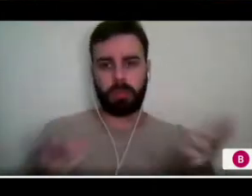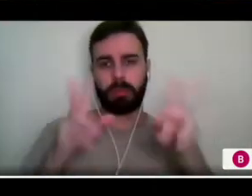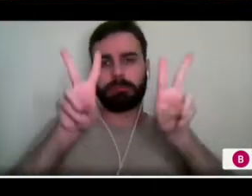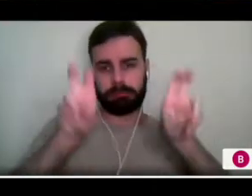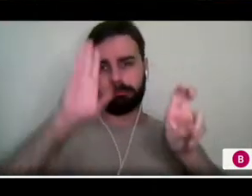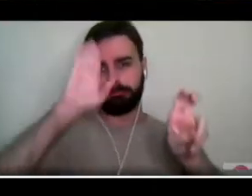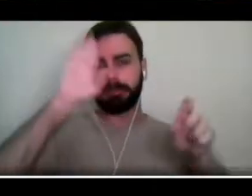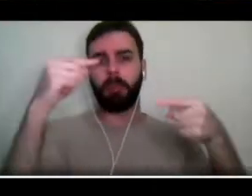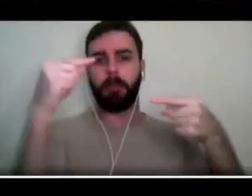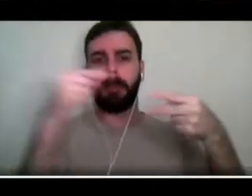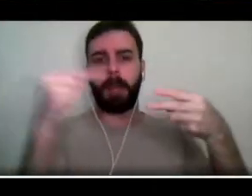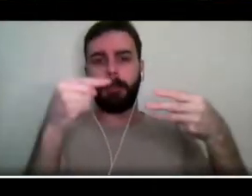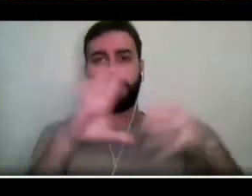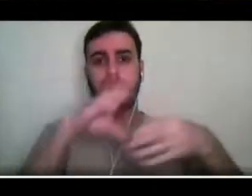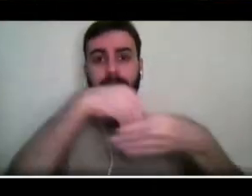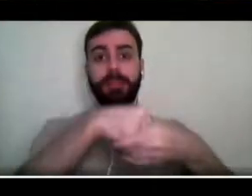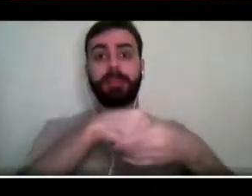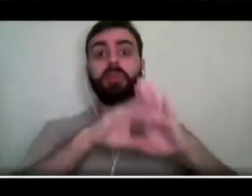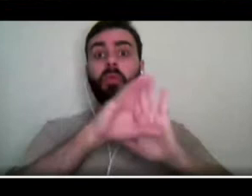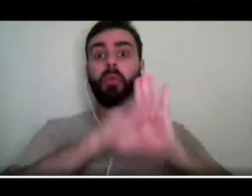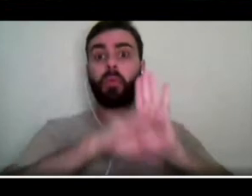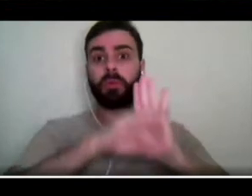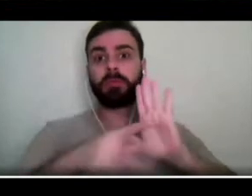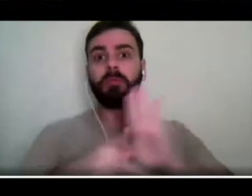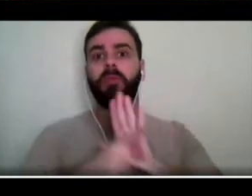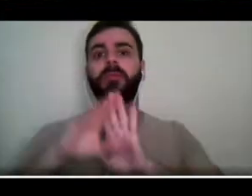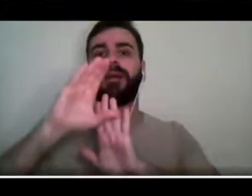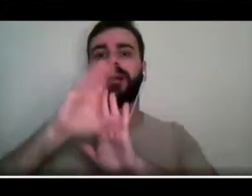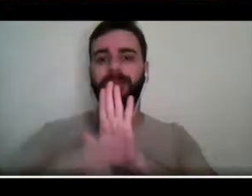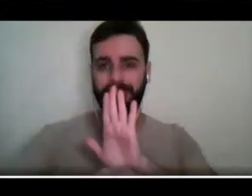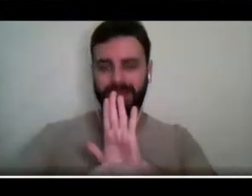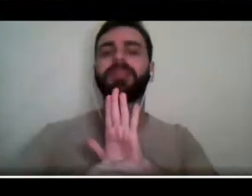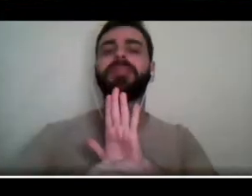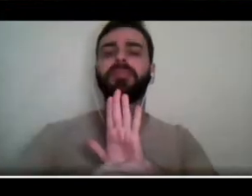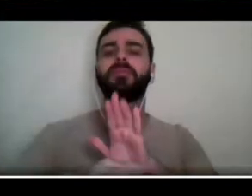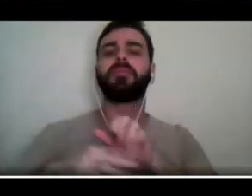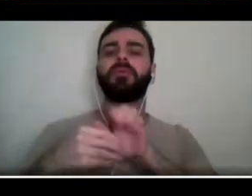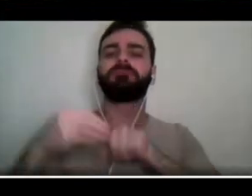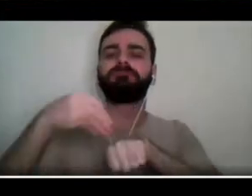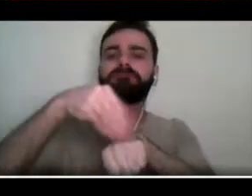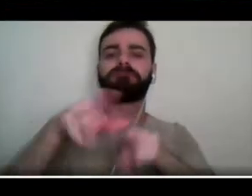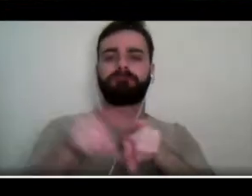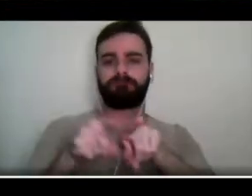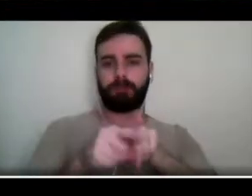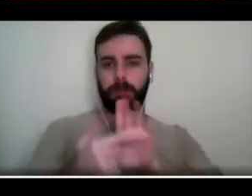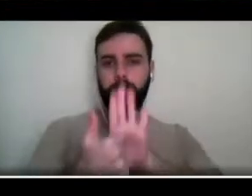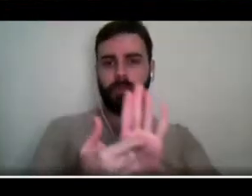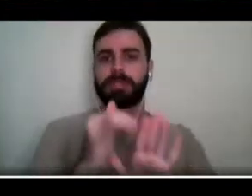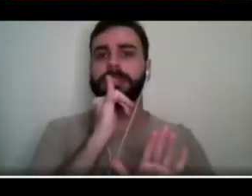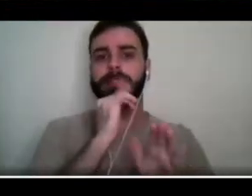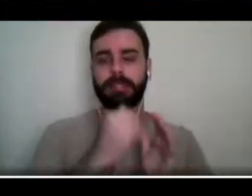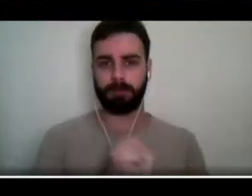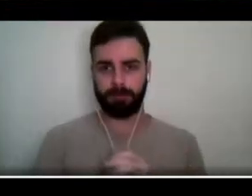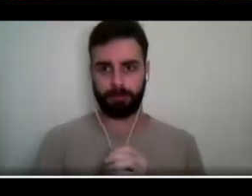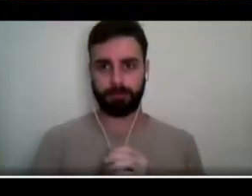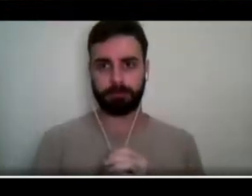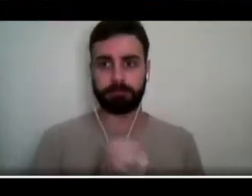sobre os principais conceitos do capítulo, bem resumidinho. Queria dar um exemplo. E